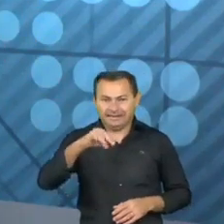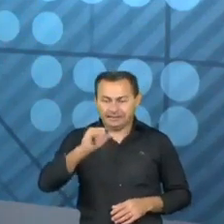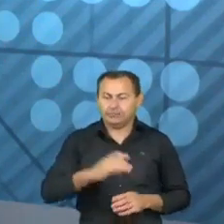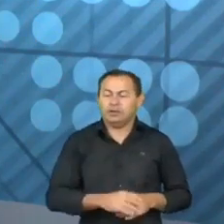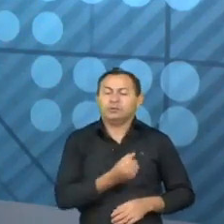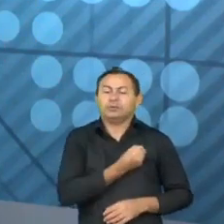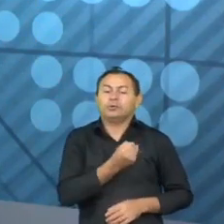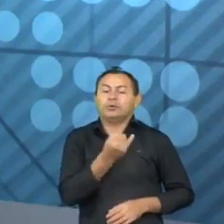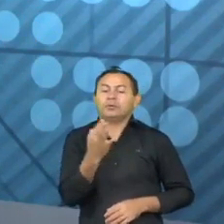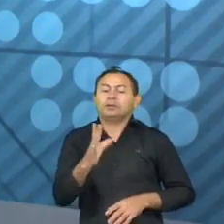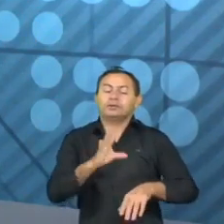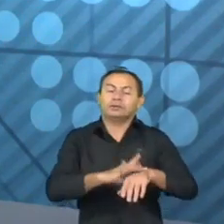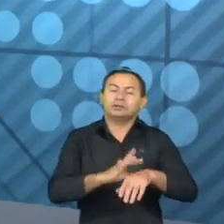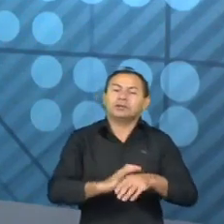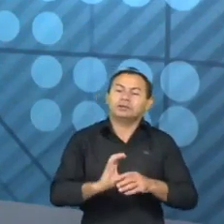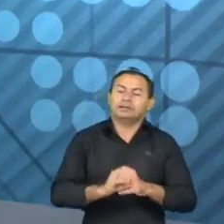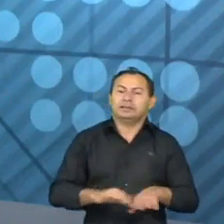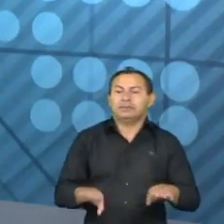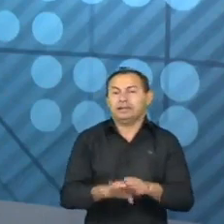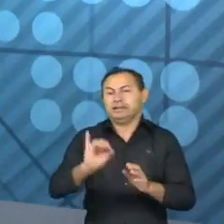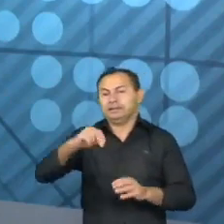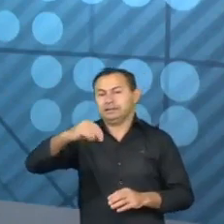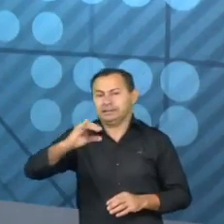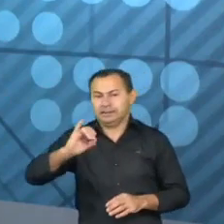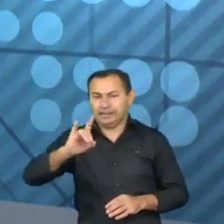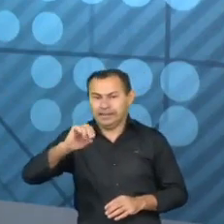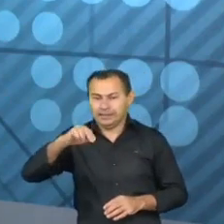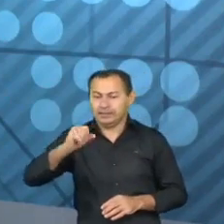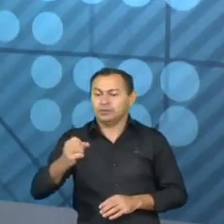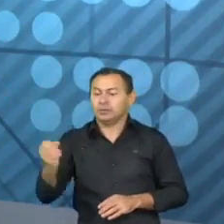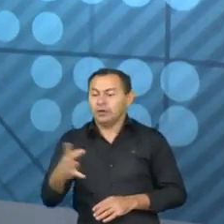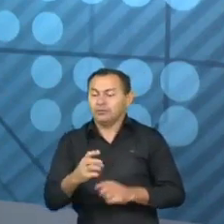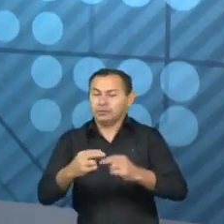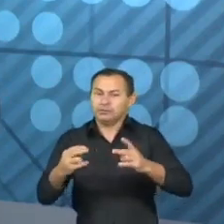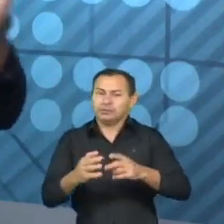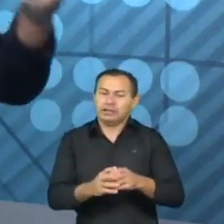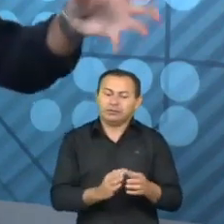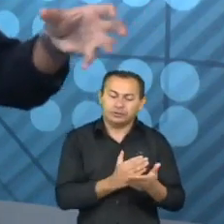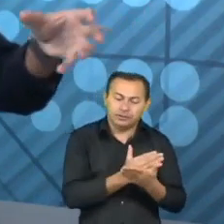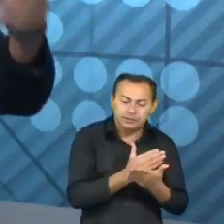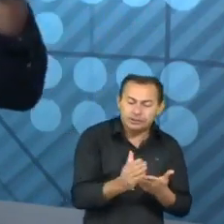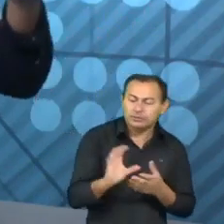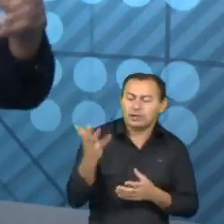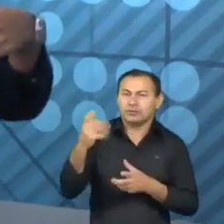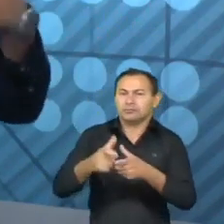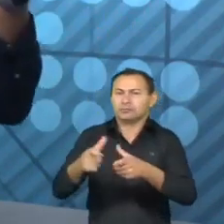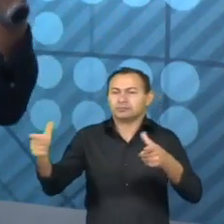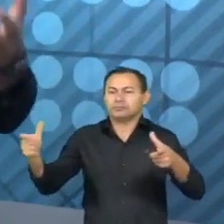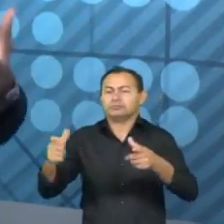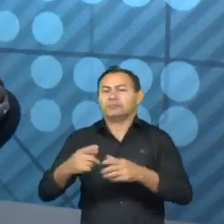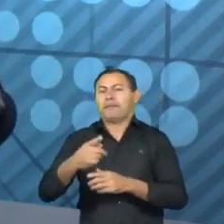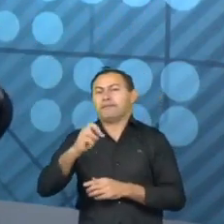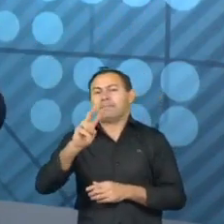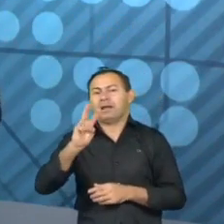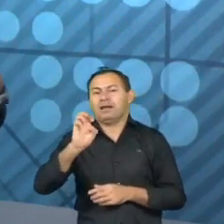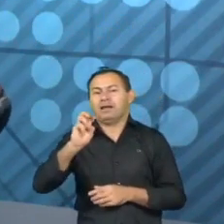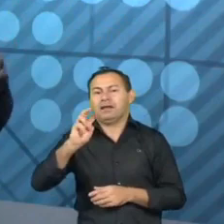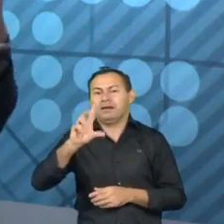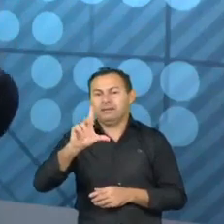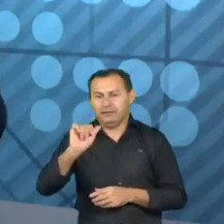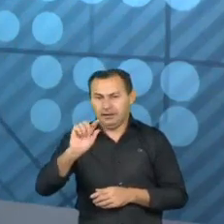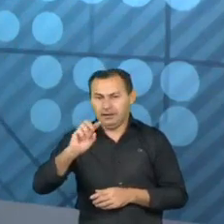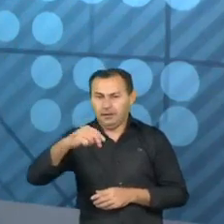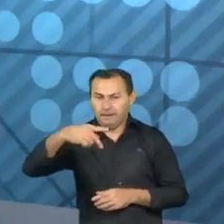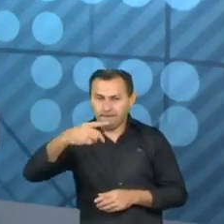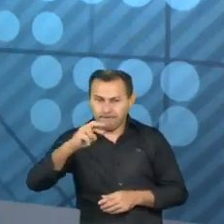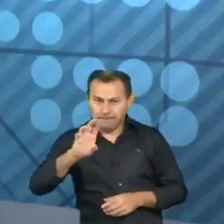número de casos, incidência, ela tem número de casos novos. Veja a intensidade, aqui do outro lado da prevalência eu verifico o